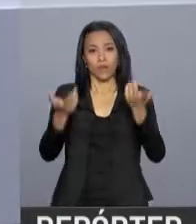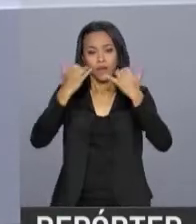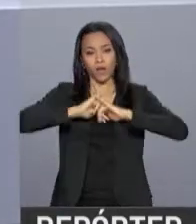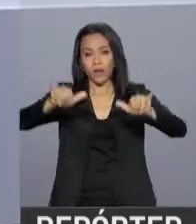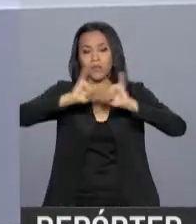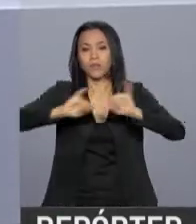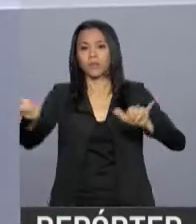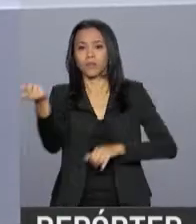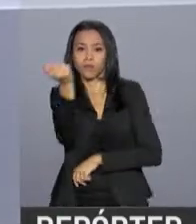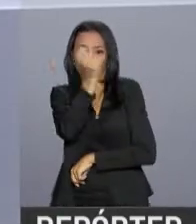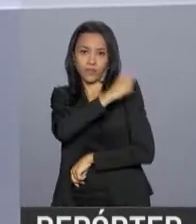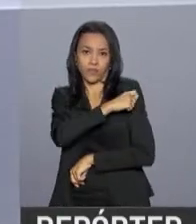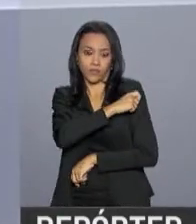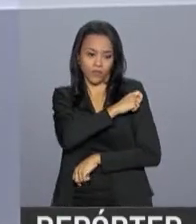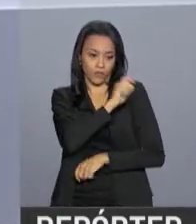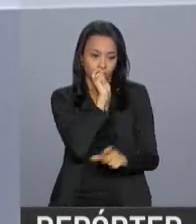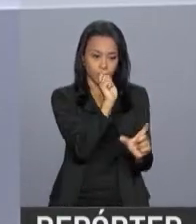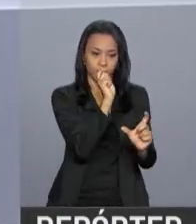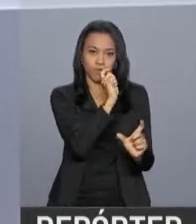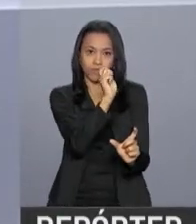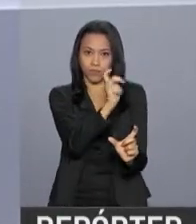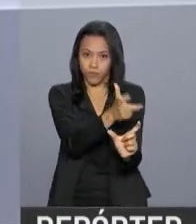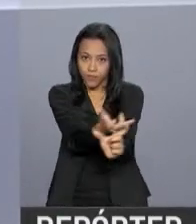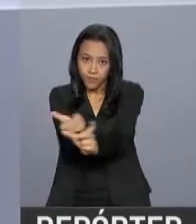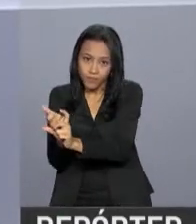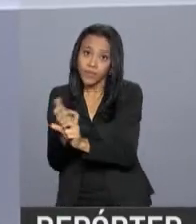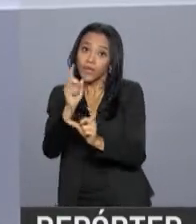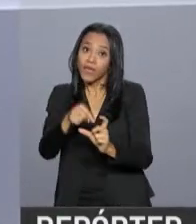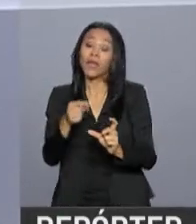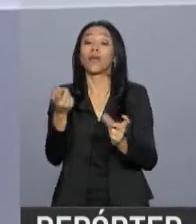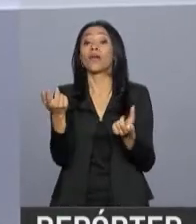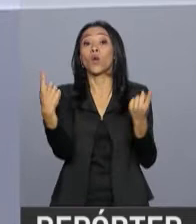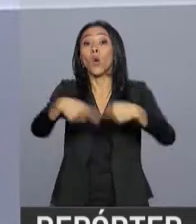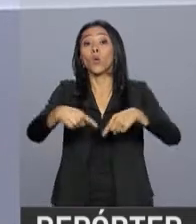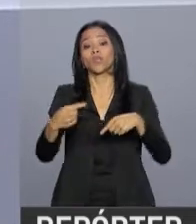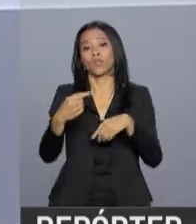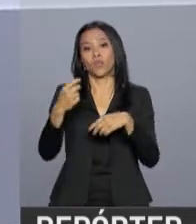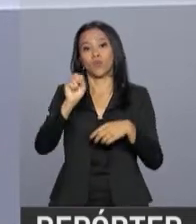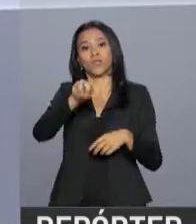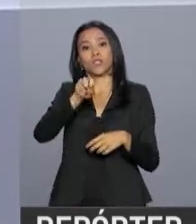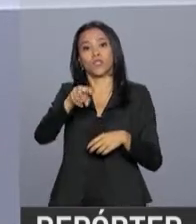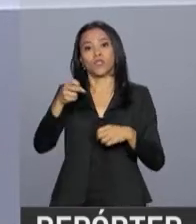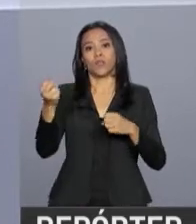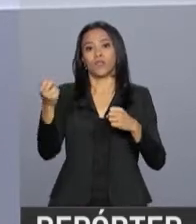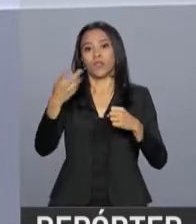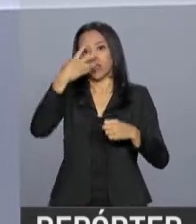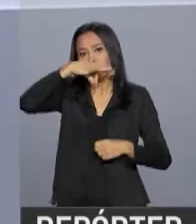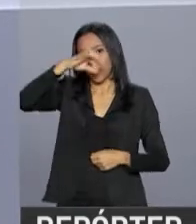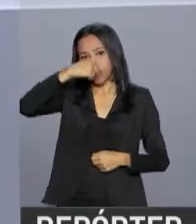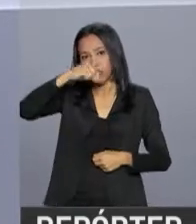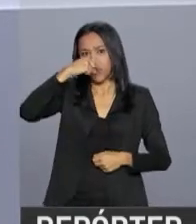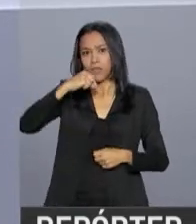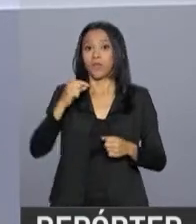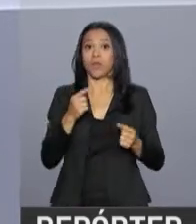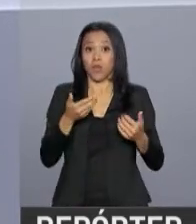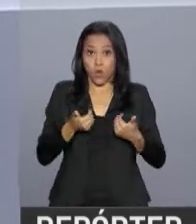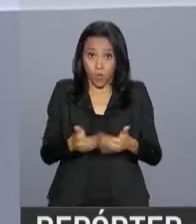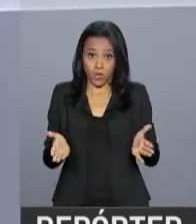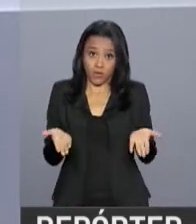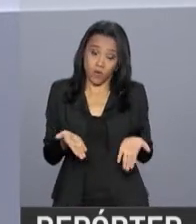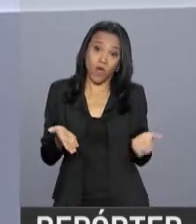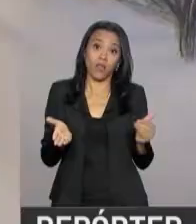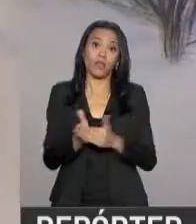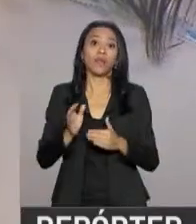a campanha nacional de vacinação contra a influenza o vírus da gripe começa nesta segunda-feira e vai até 1º de junho o